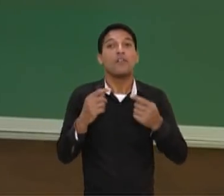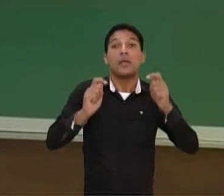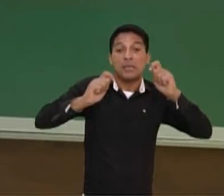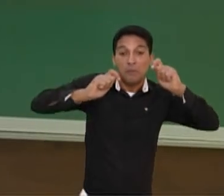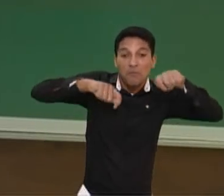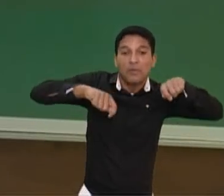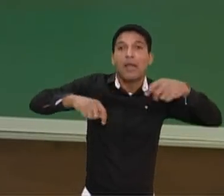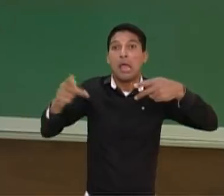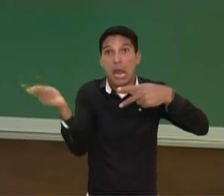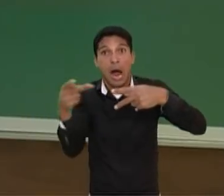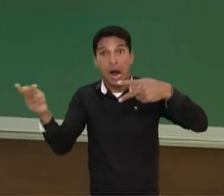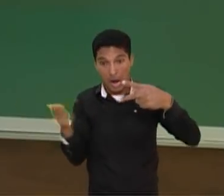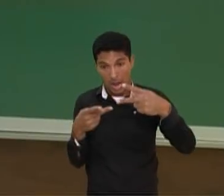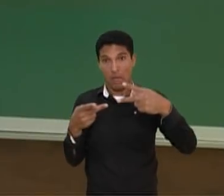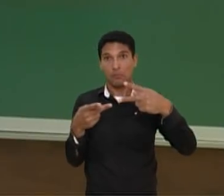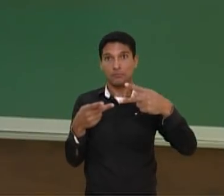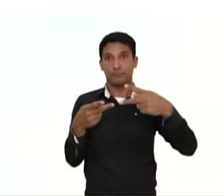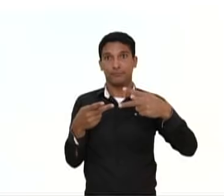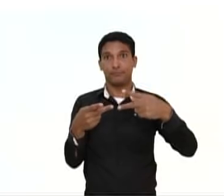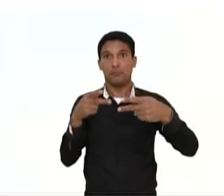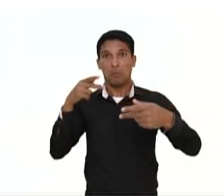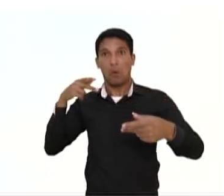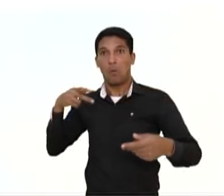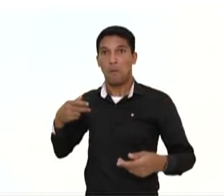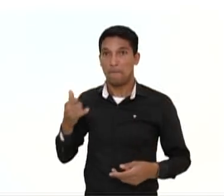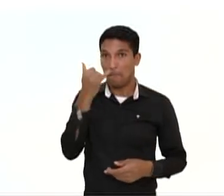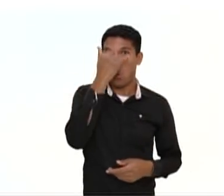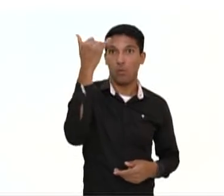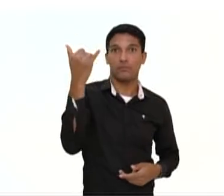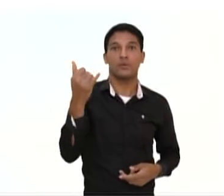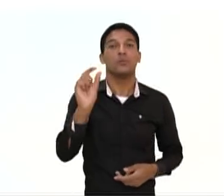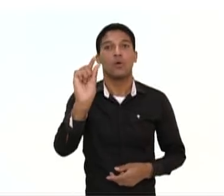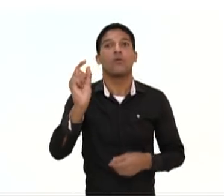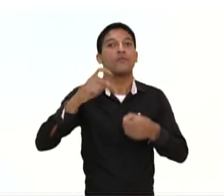errar, certo? Vou deixar aí vocês fazendo, já volto.